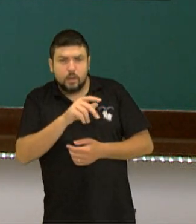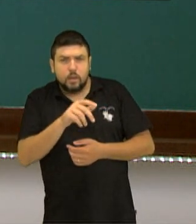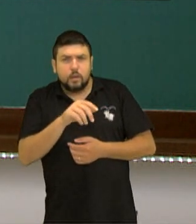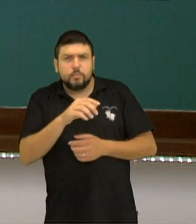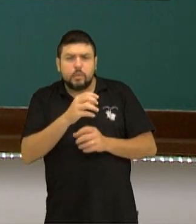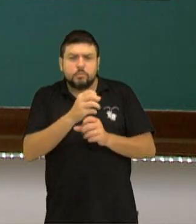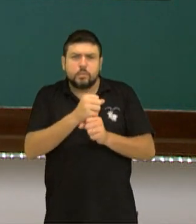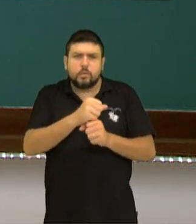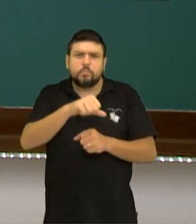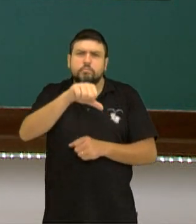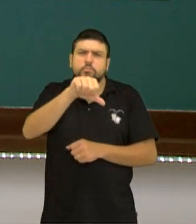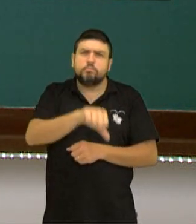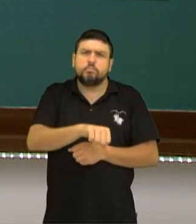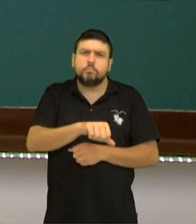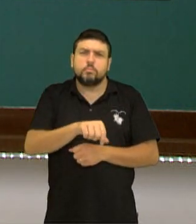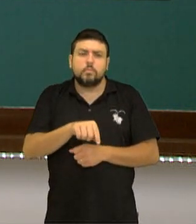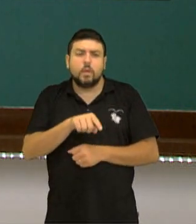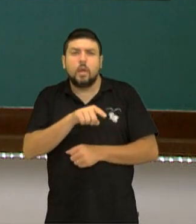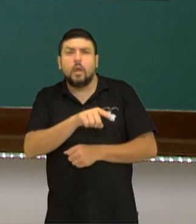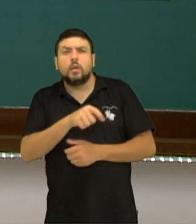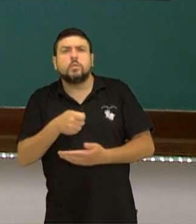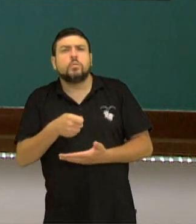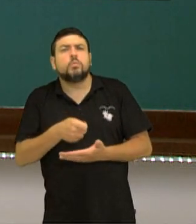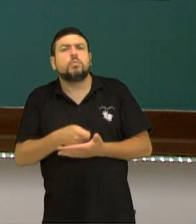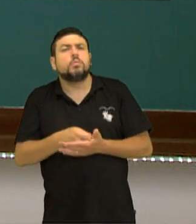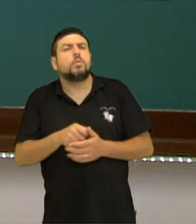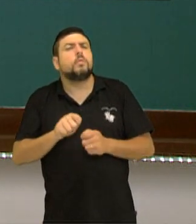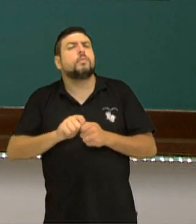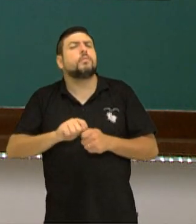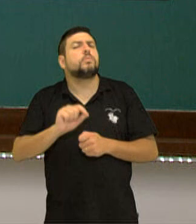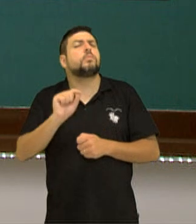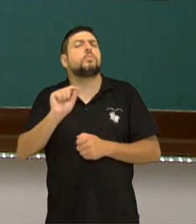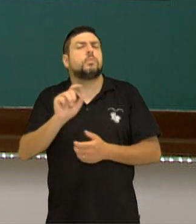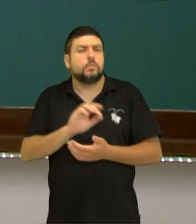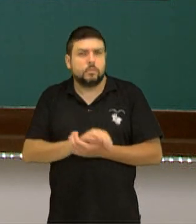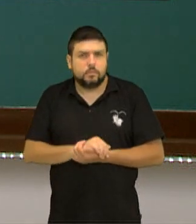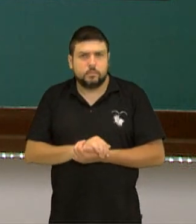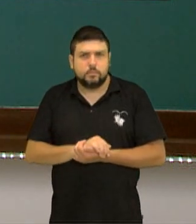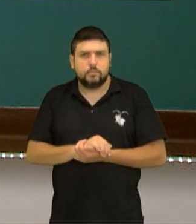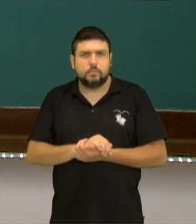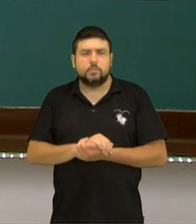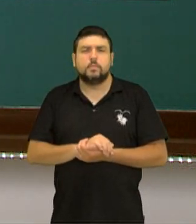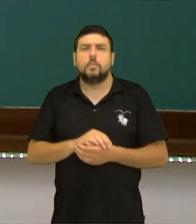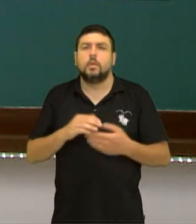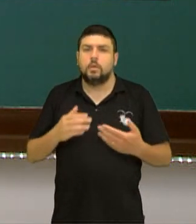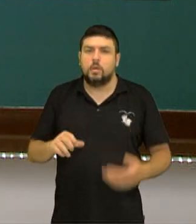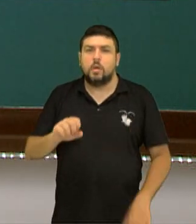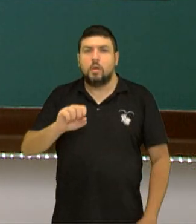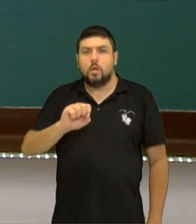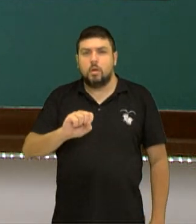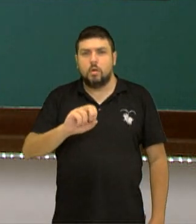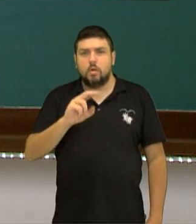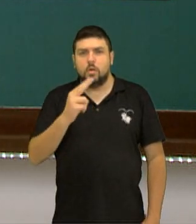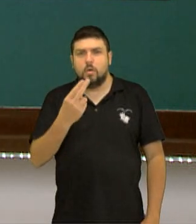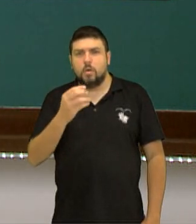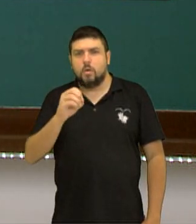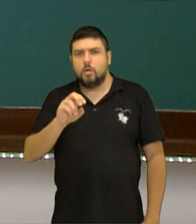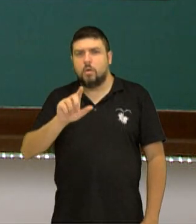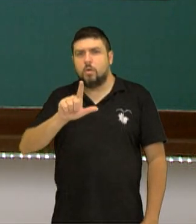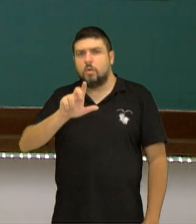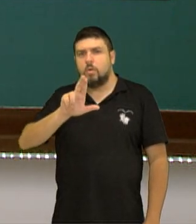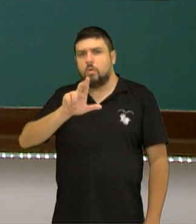deveria fazer? Aqui a gente está pedindo por um conselho, perguntando. Ou seja, o should, ele também pode ser utilizado